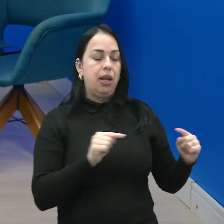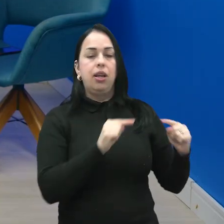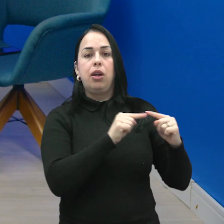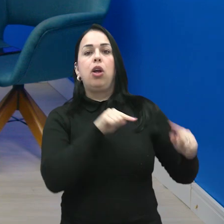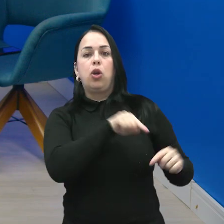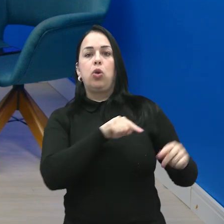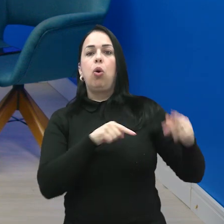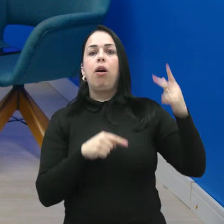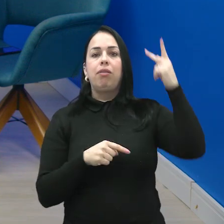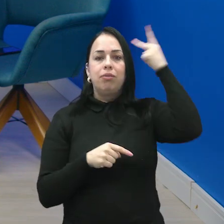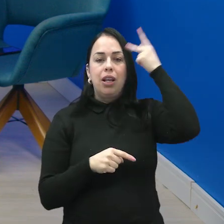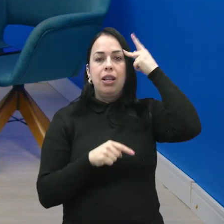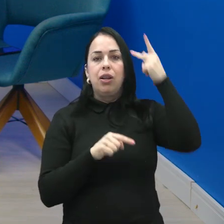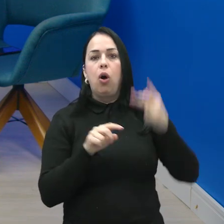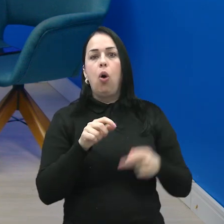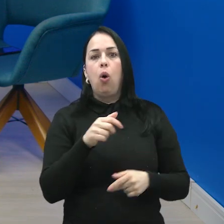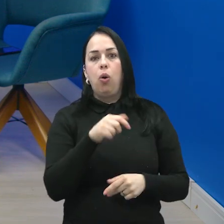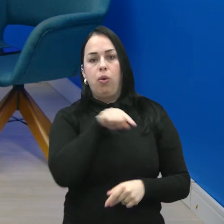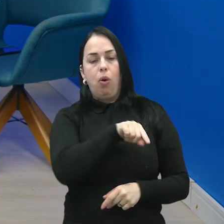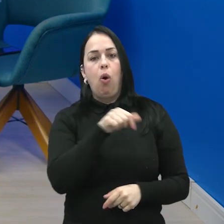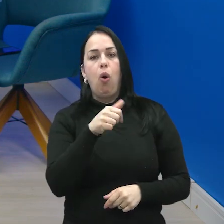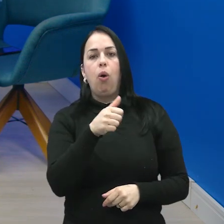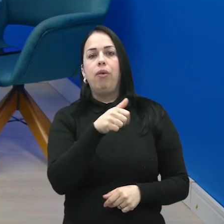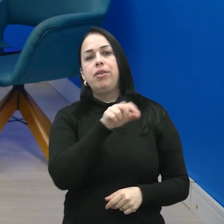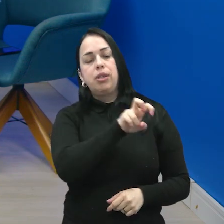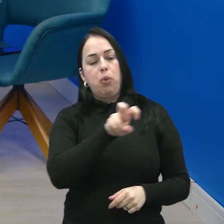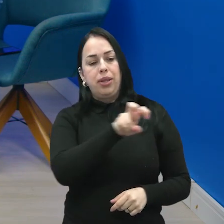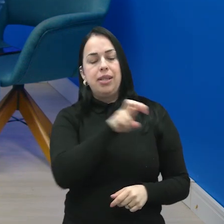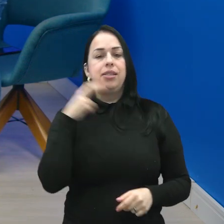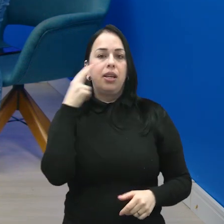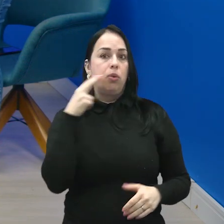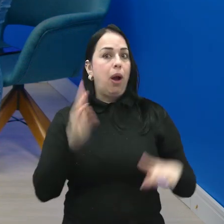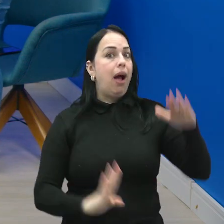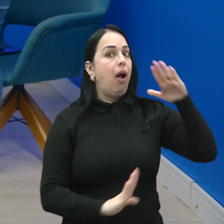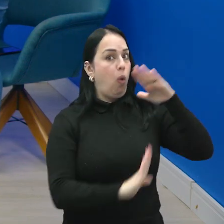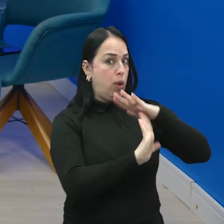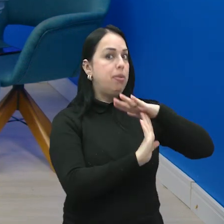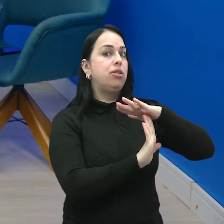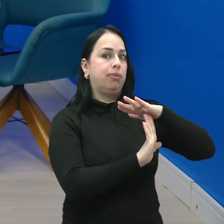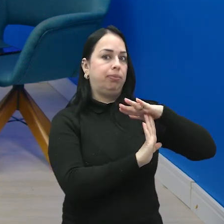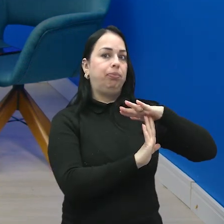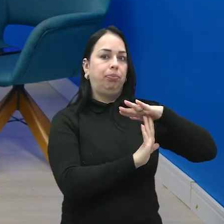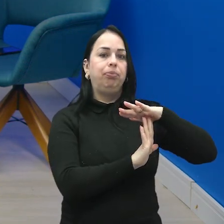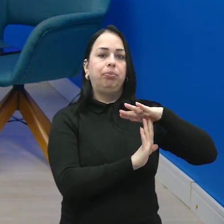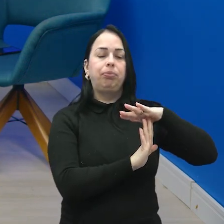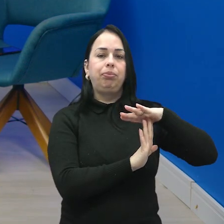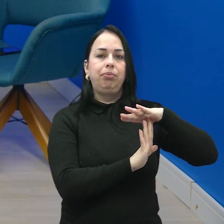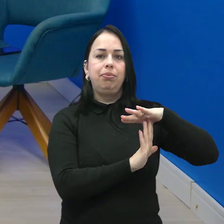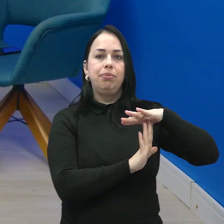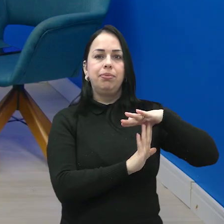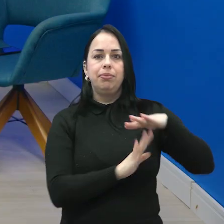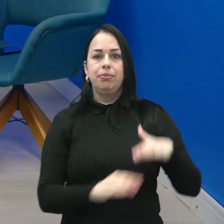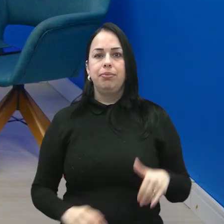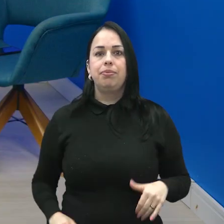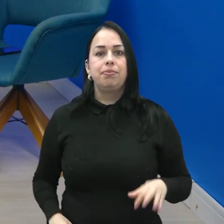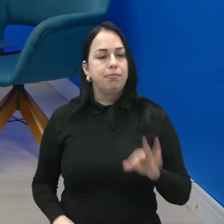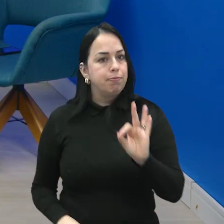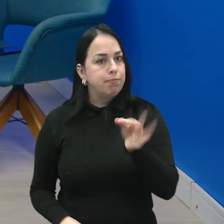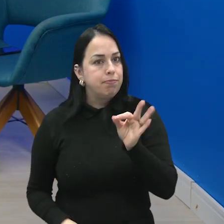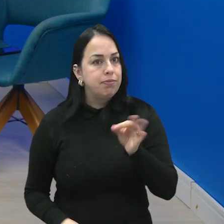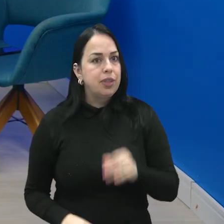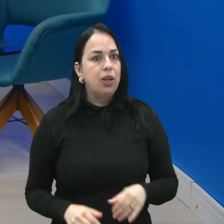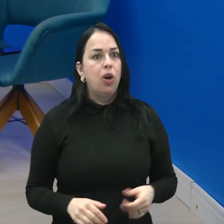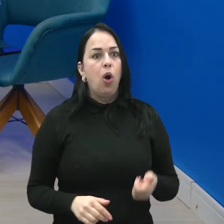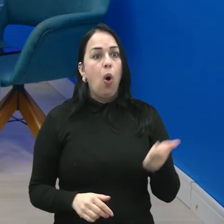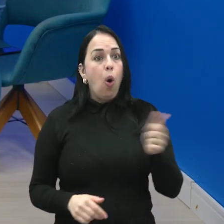tem seus mais de 11 milhões de vereadores, então eles têm, no caso, o teto máximo, que são 55 parlamentares.